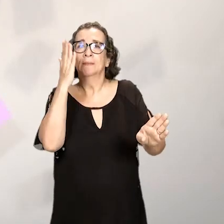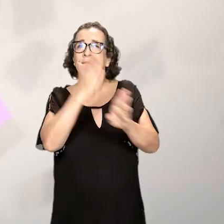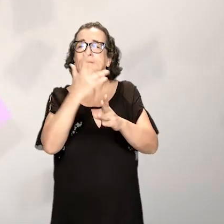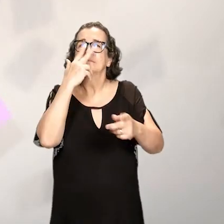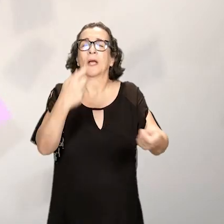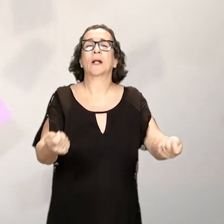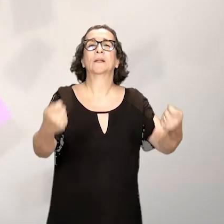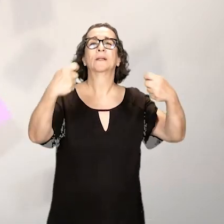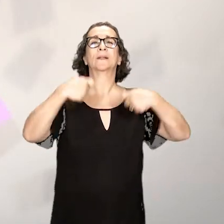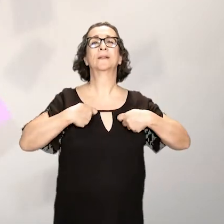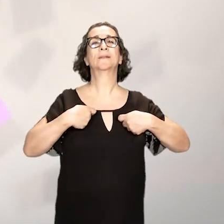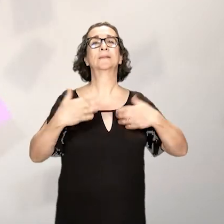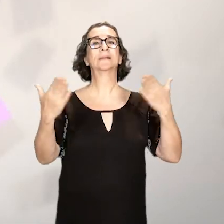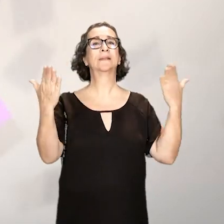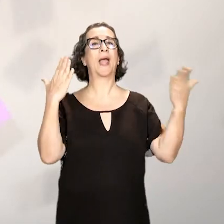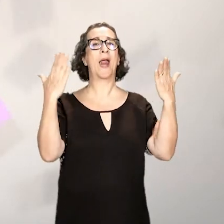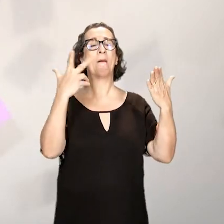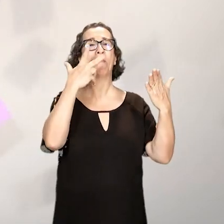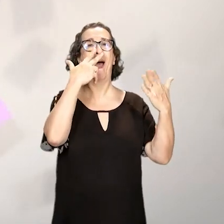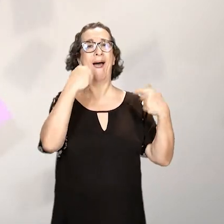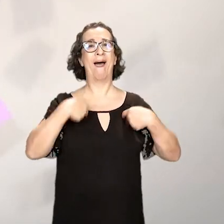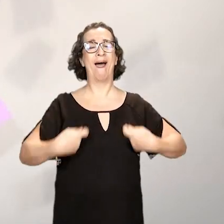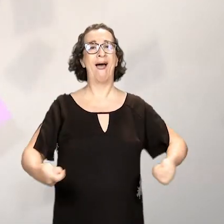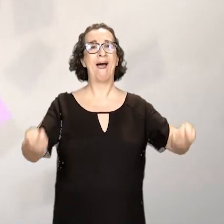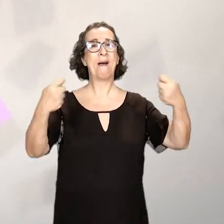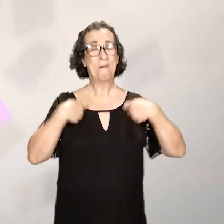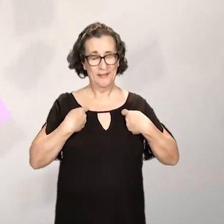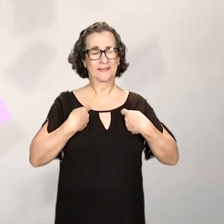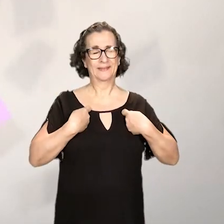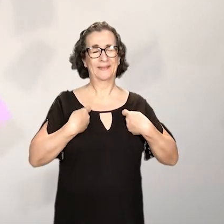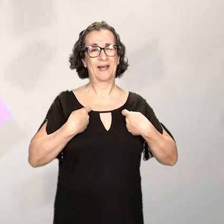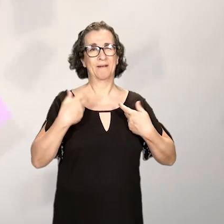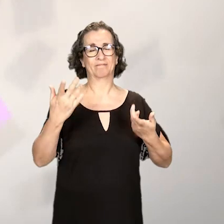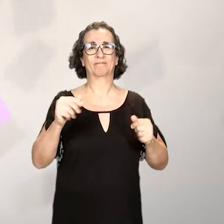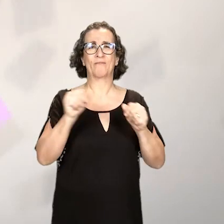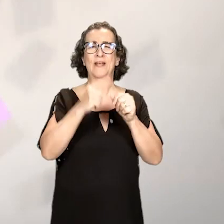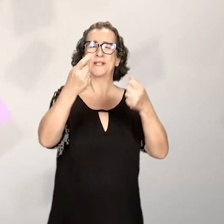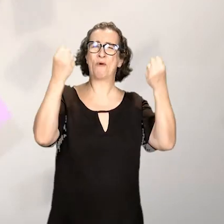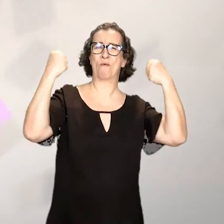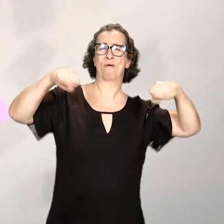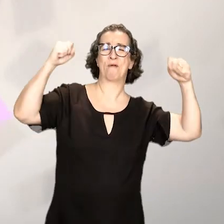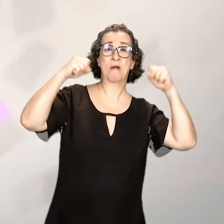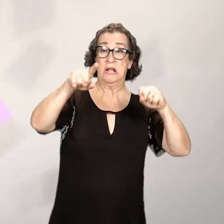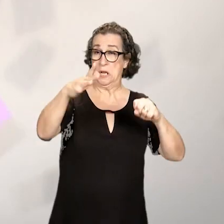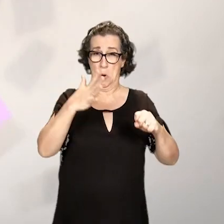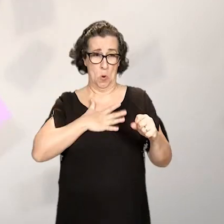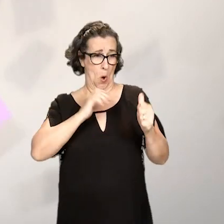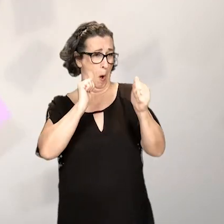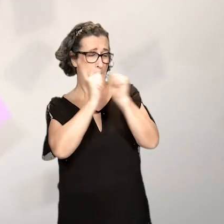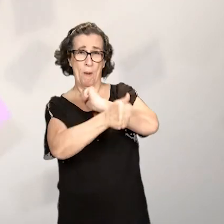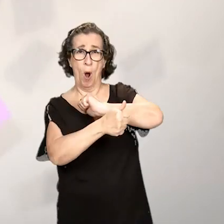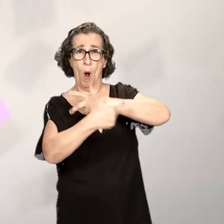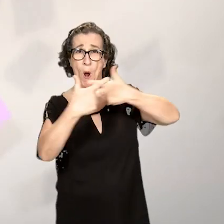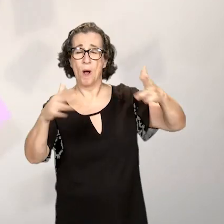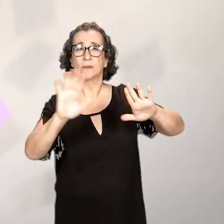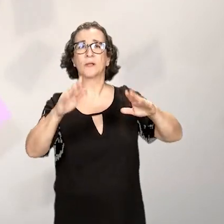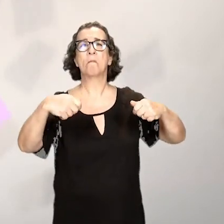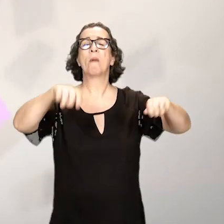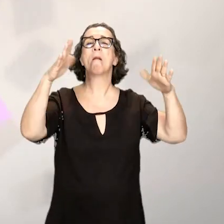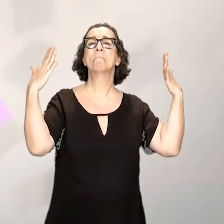efeitos que a gente chama de terapêuticos é praticar uma atividade física se você não gosta de spam a